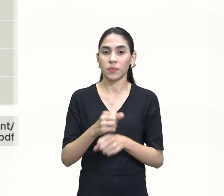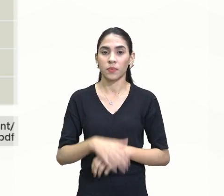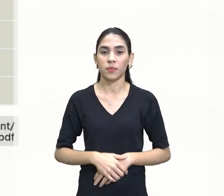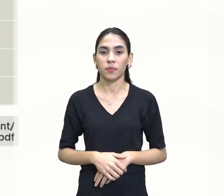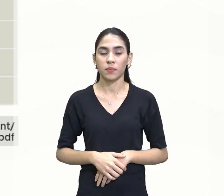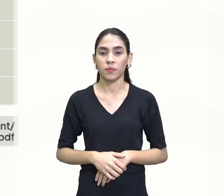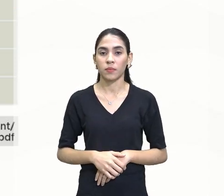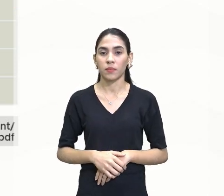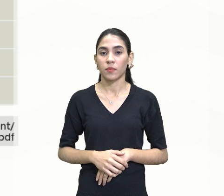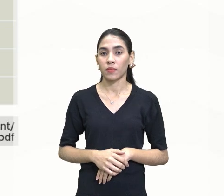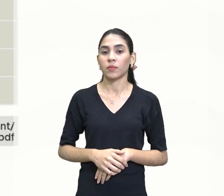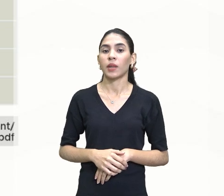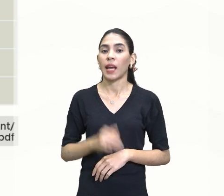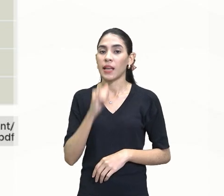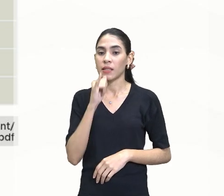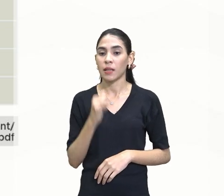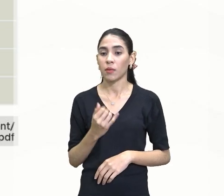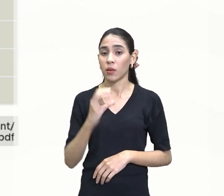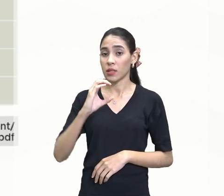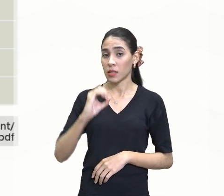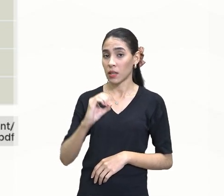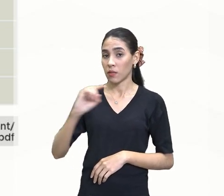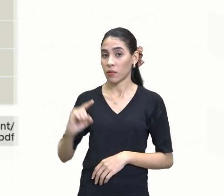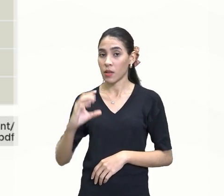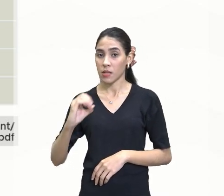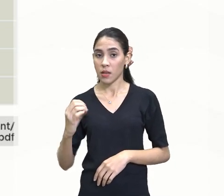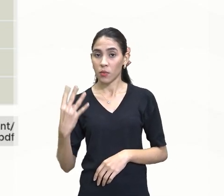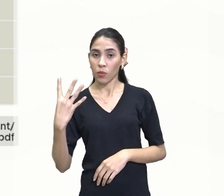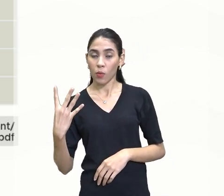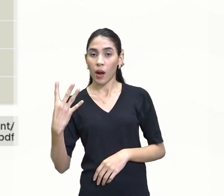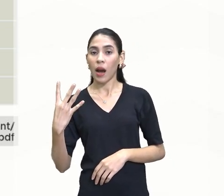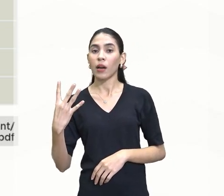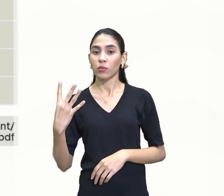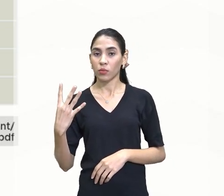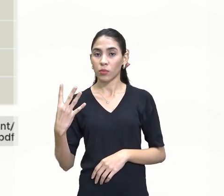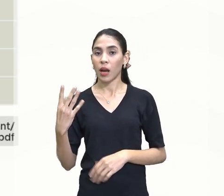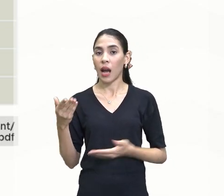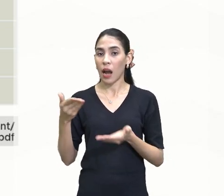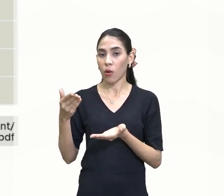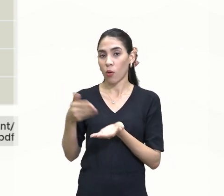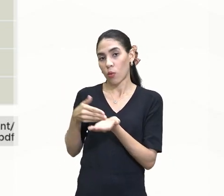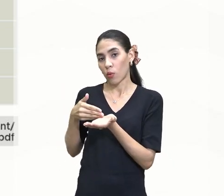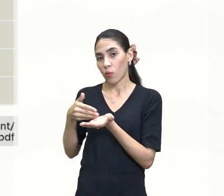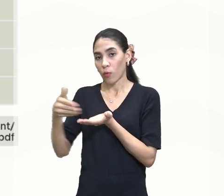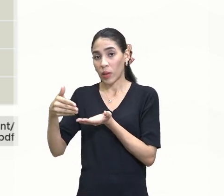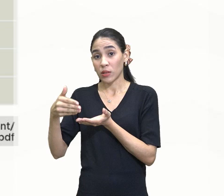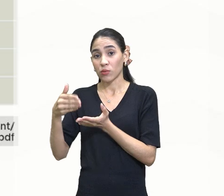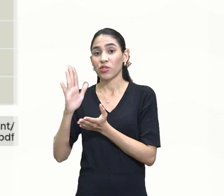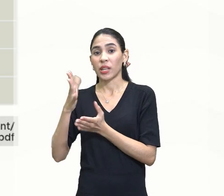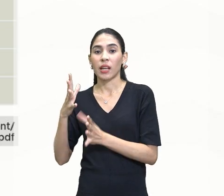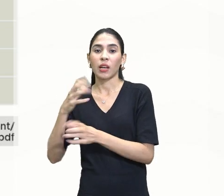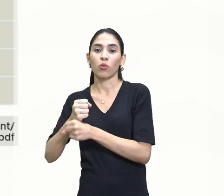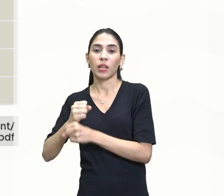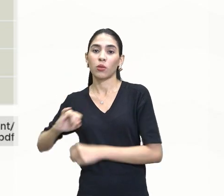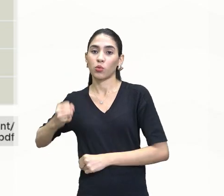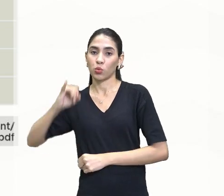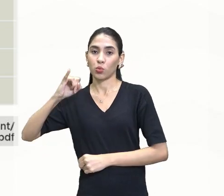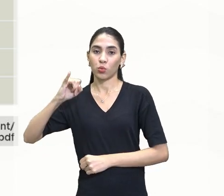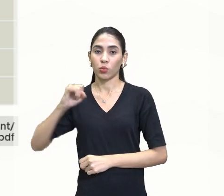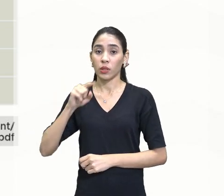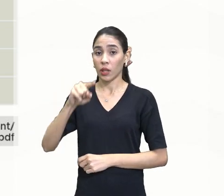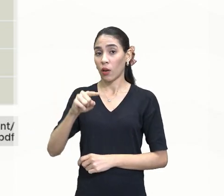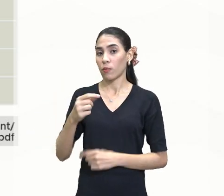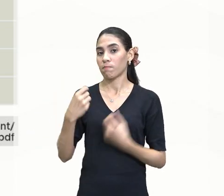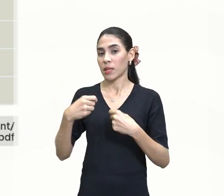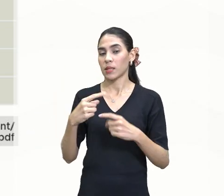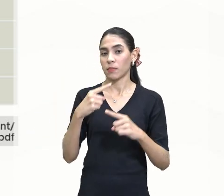o 4%, né, 0,04, em cima deste valor já com juros. Então, você vai